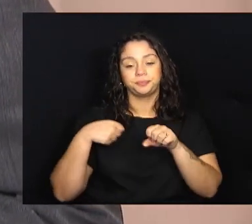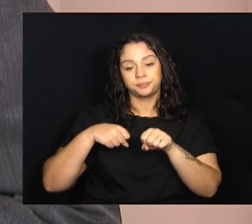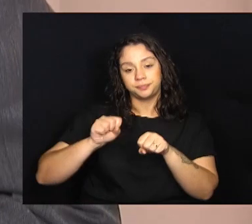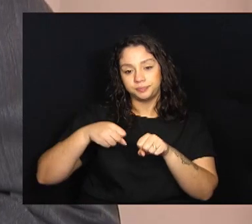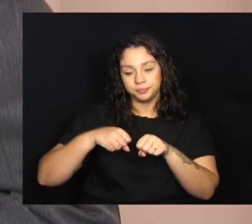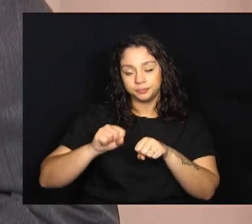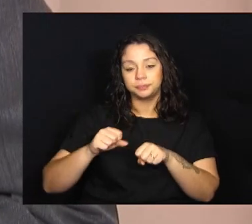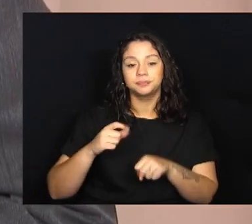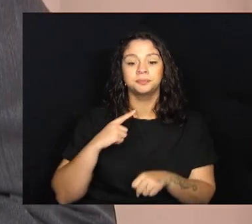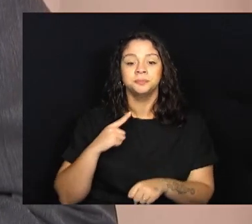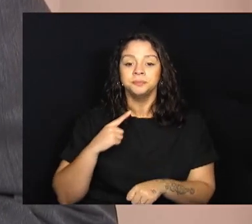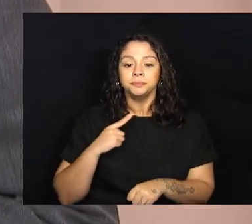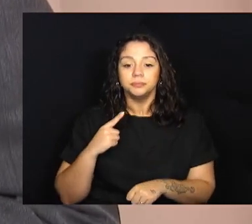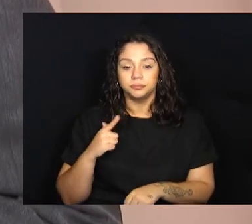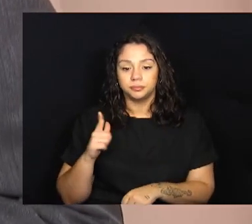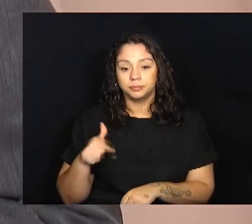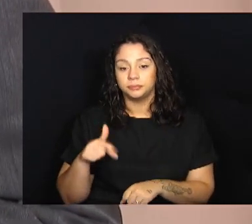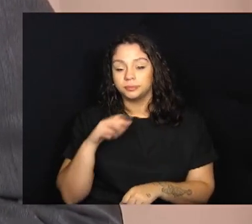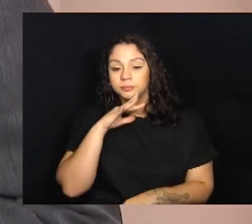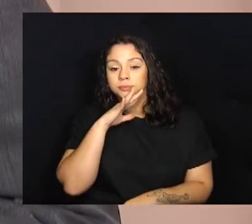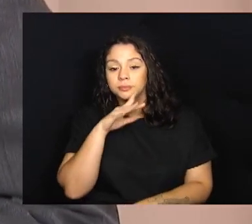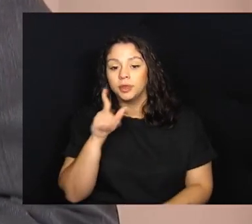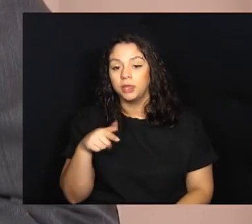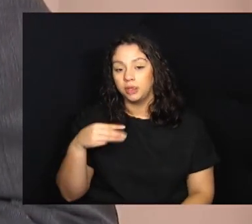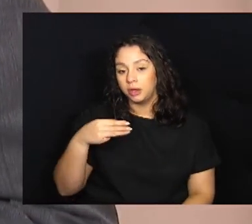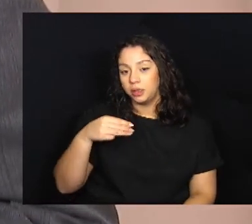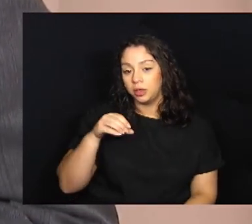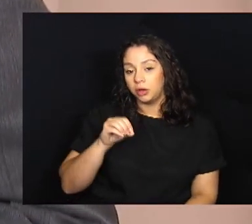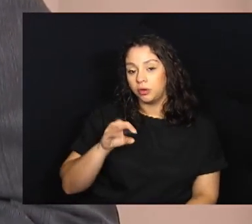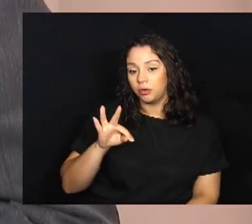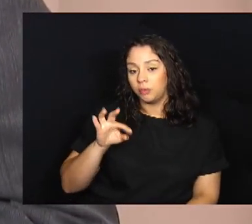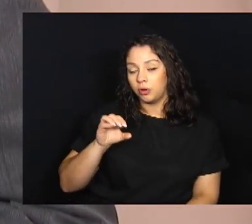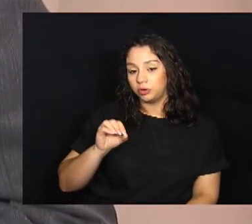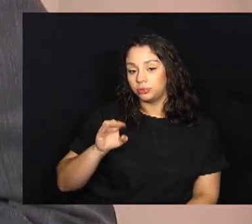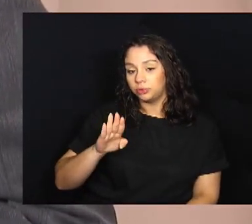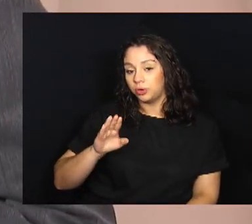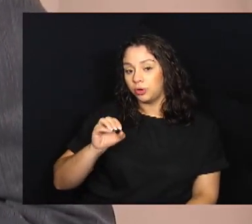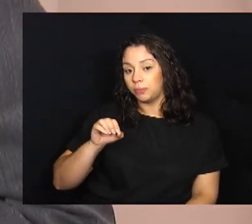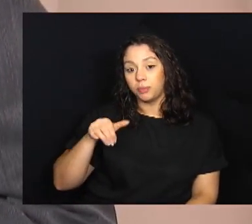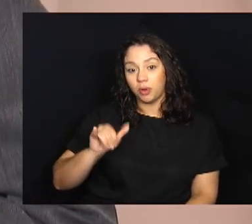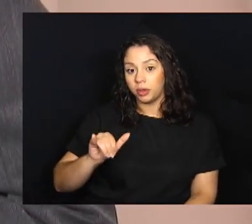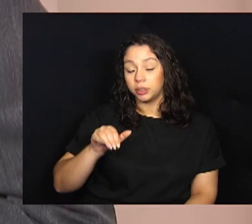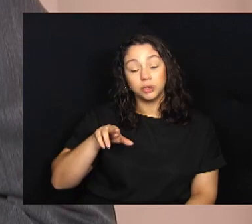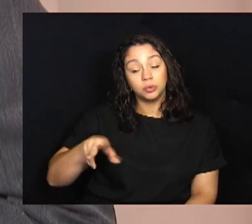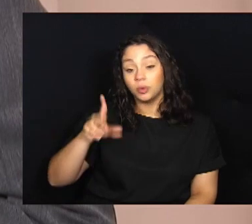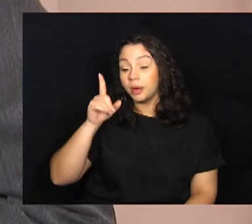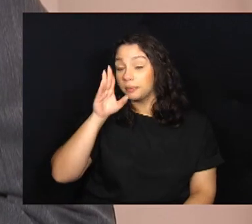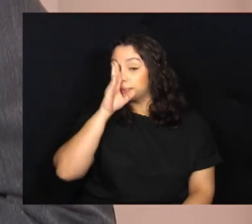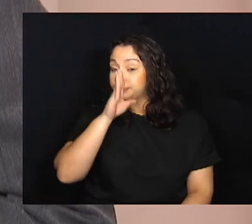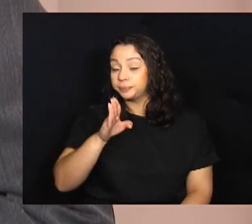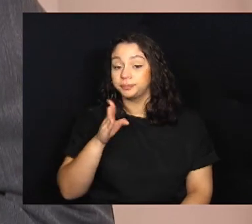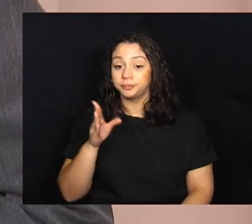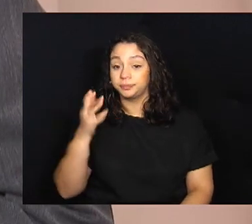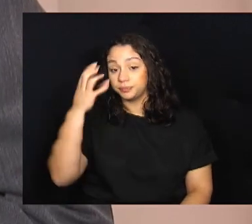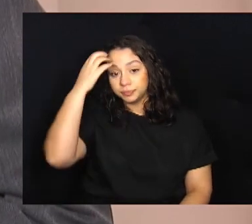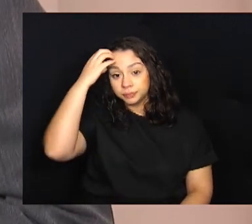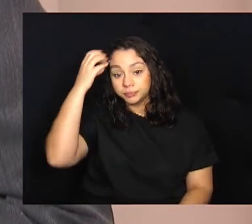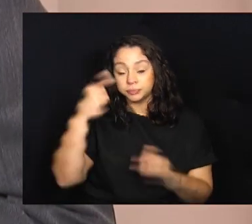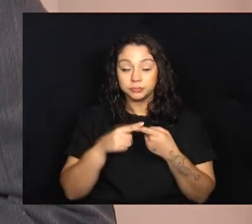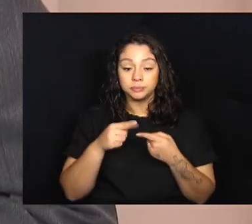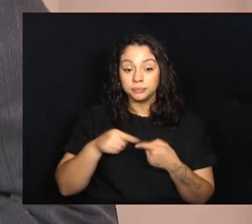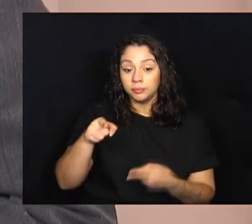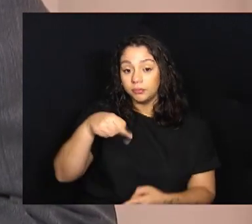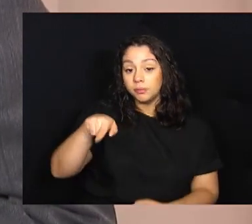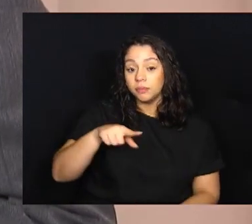de maneira até meio pejorativa, chama de motoboy. Eles não são os maiores culpados pela situação, porque eles acabam